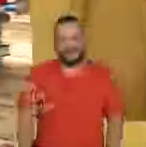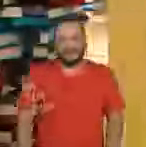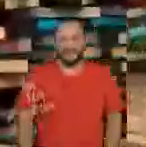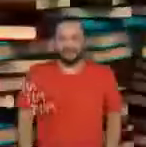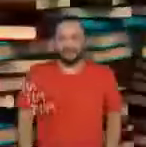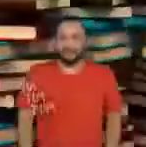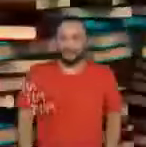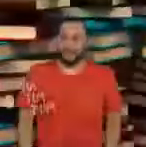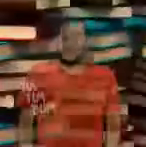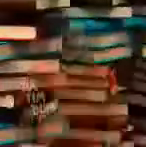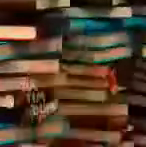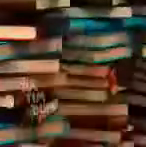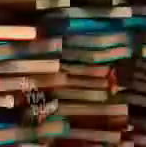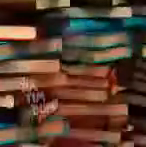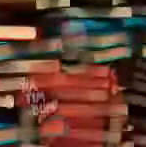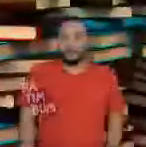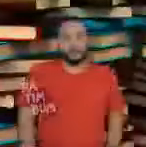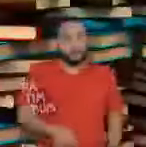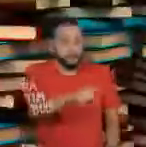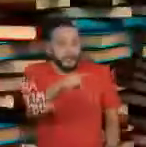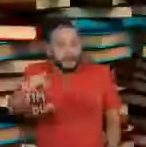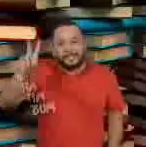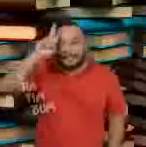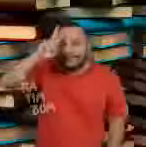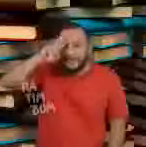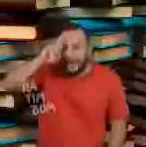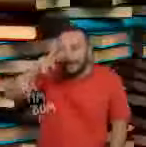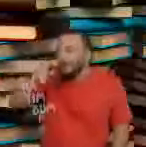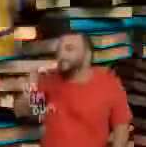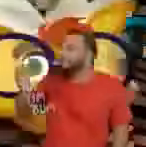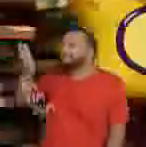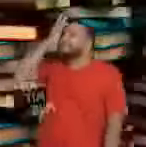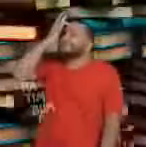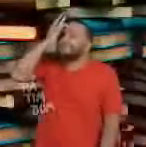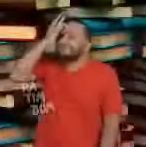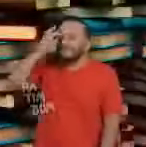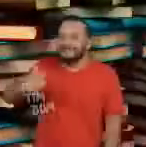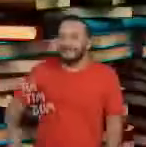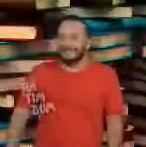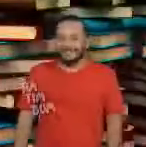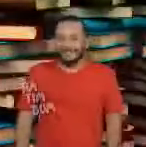Quem ouve uma história, ganha uma memória.